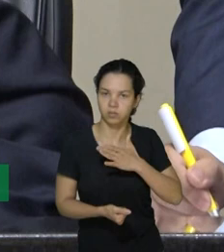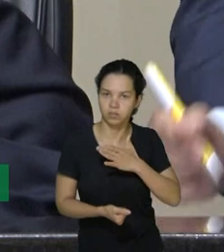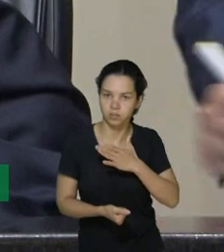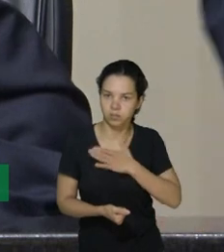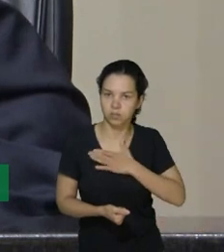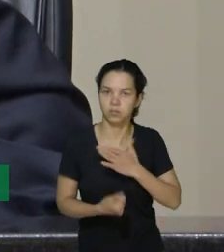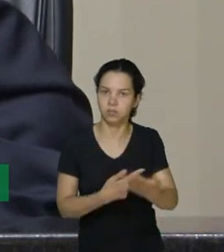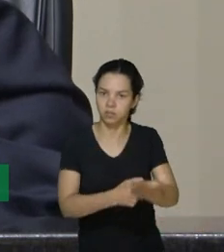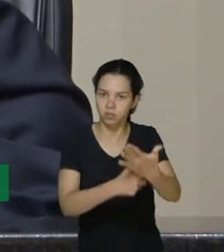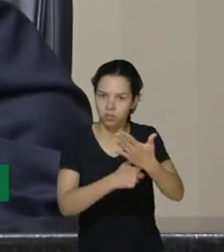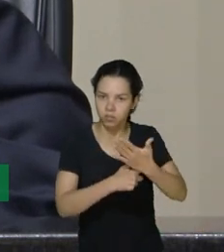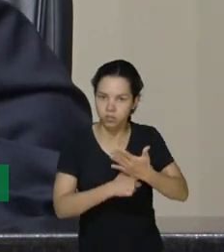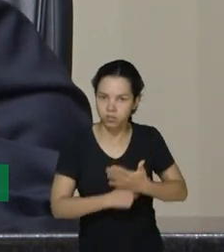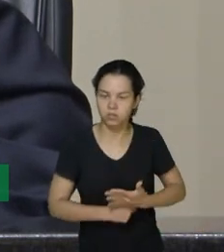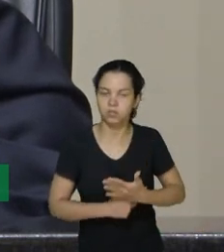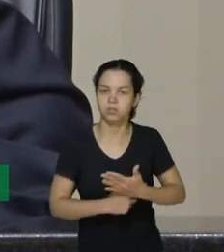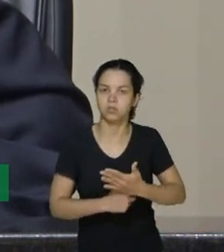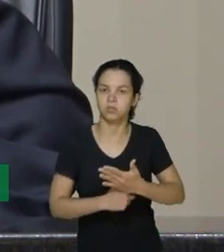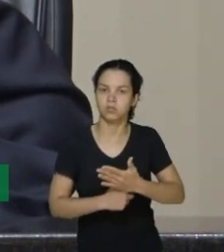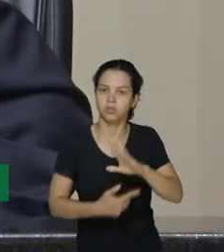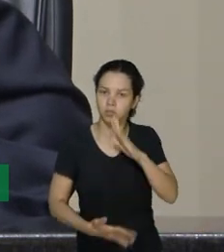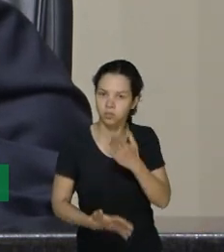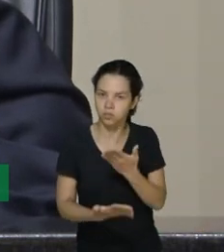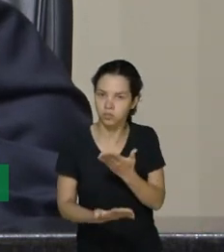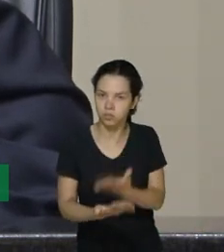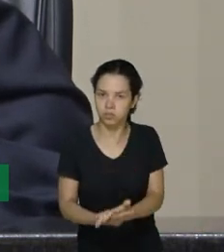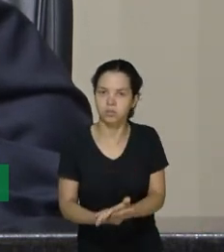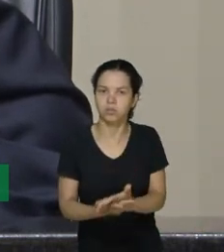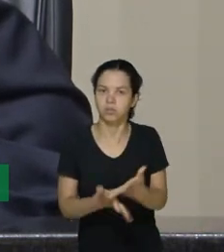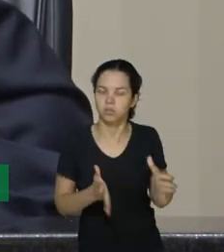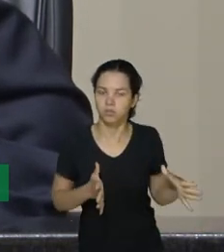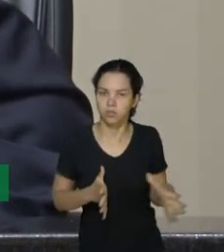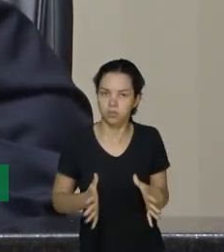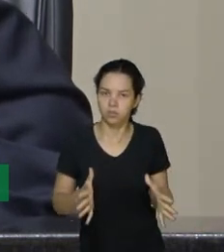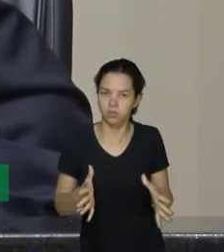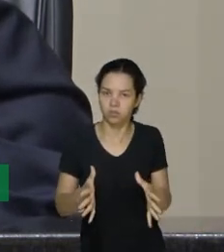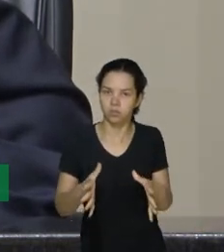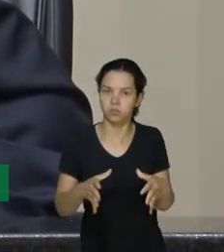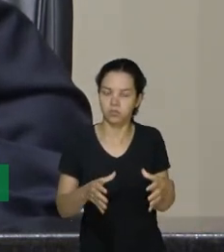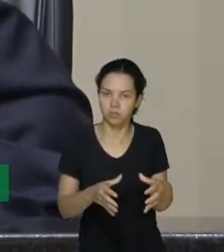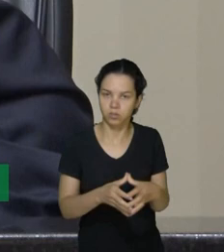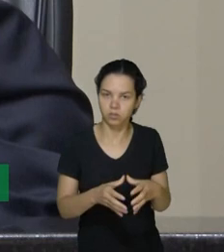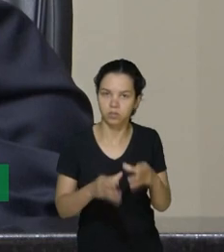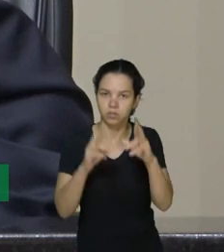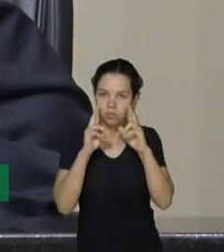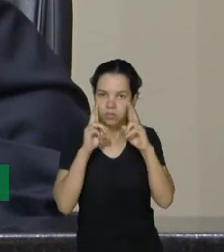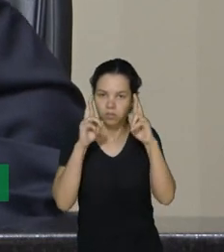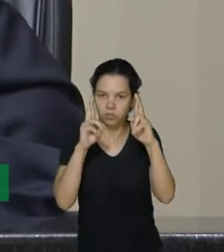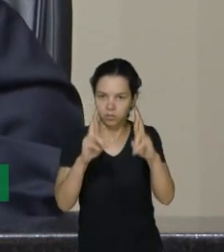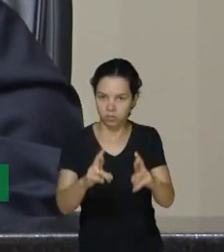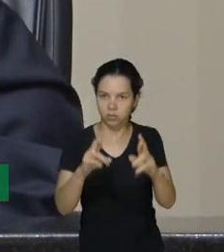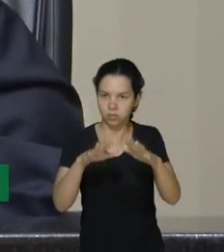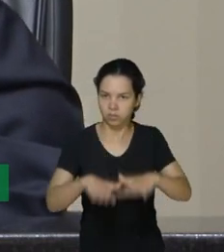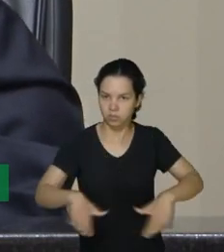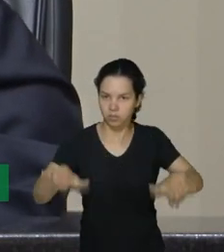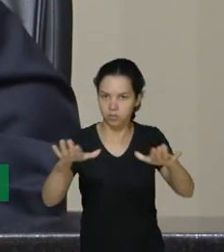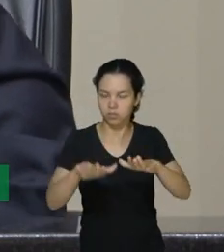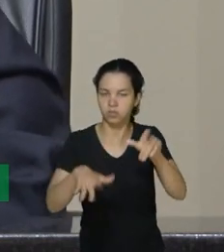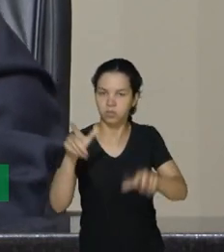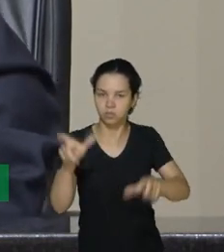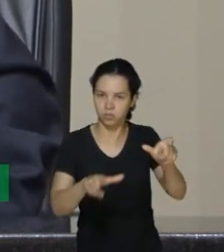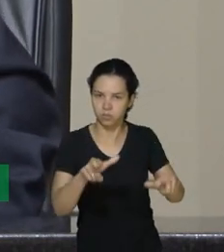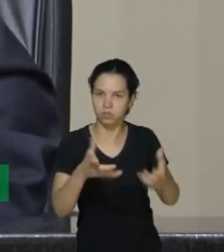me ajudaram e que sempre conduziram o gabinete com o maior respeito a todas as pessoas.